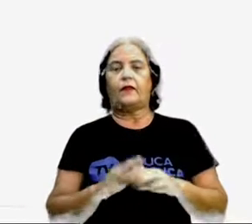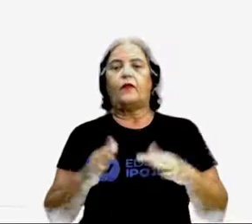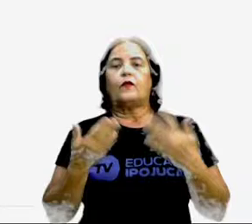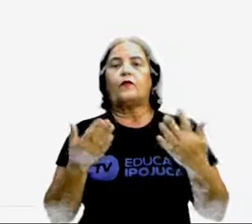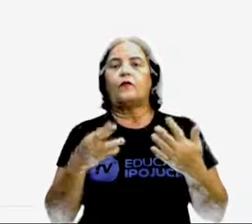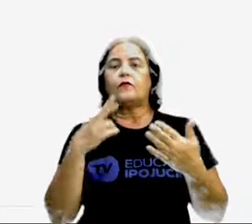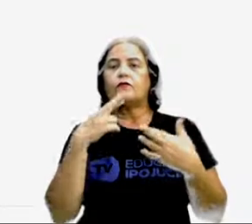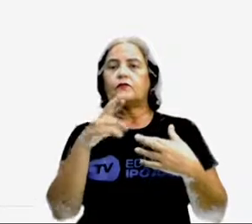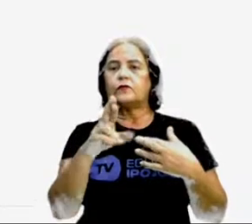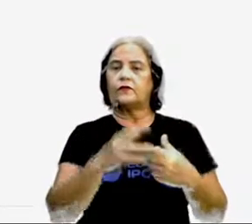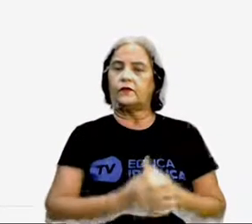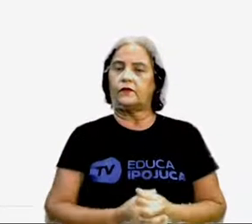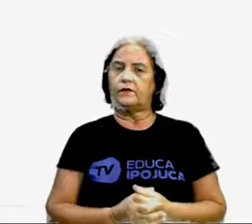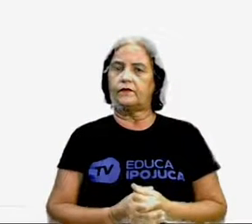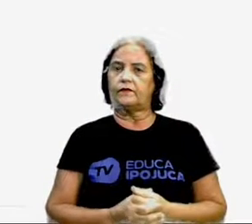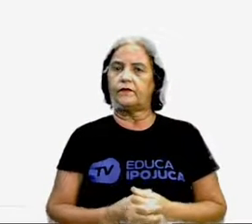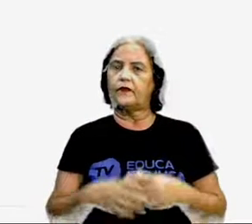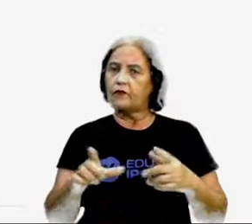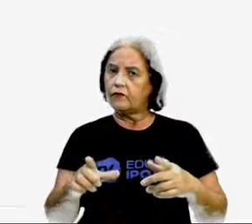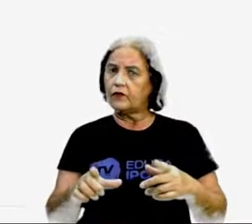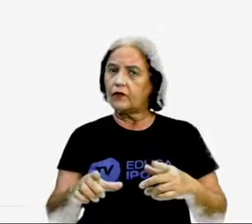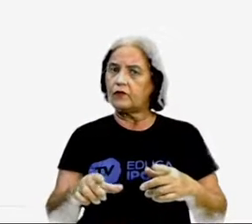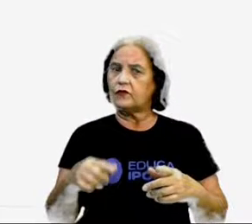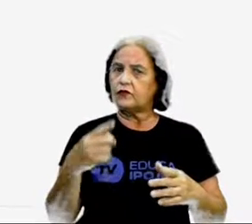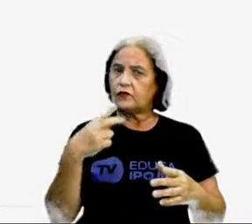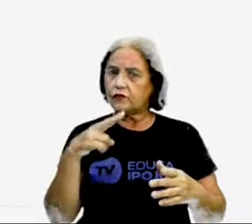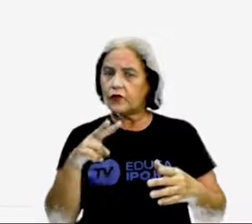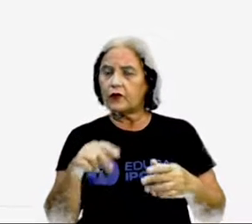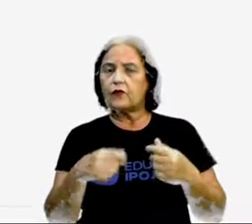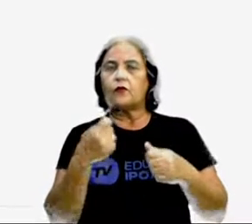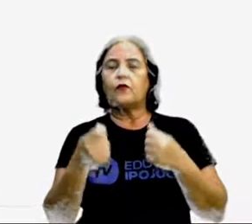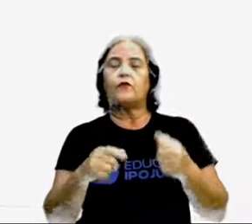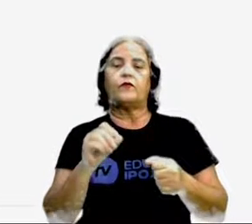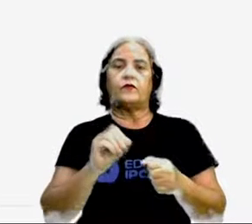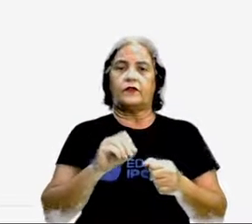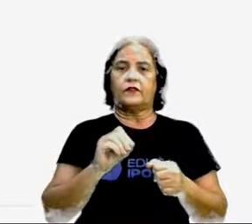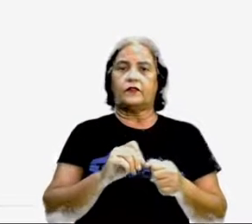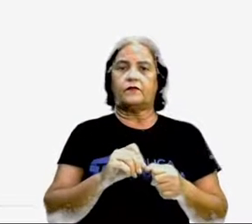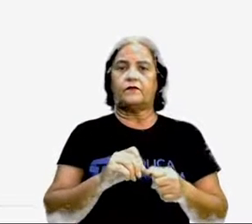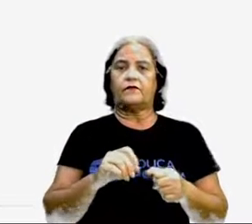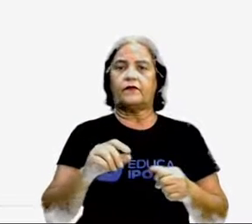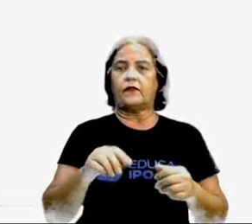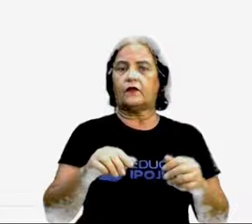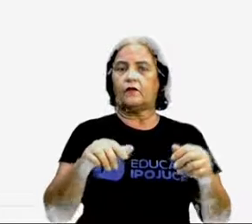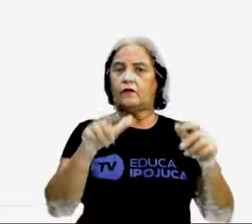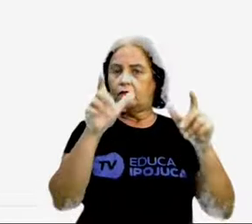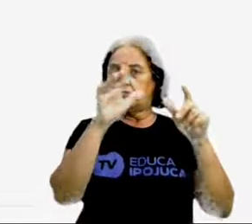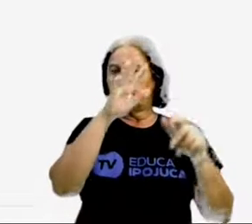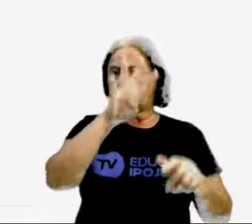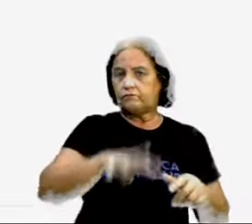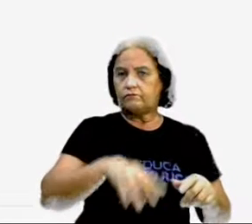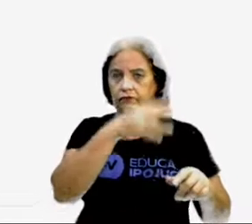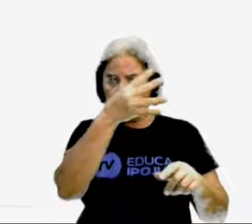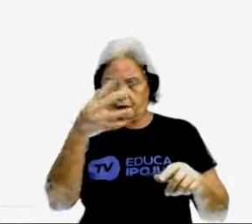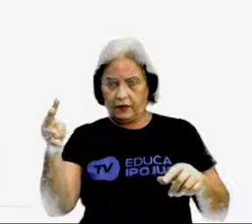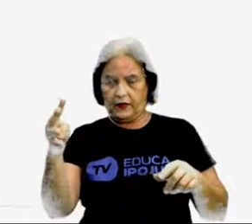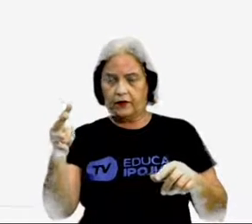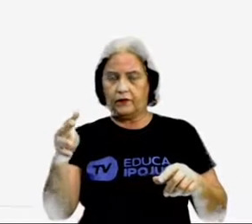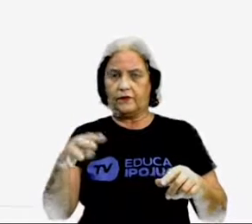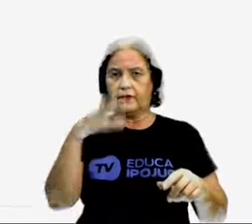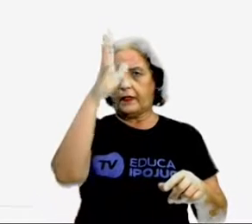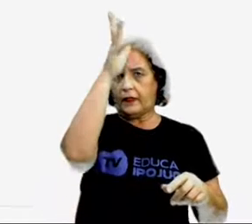responder? Vamos fazer por tentativas? Bora lá. Fiz uma tabela, galinhas, coelhos, cabeças e